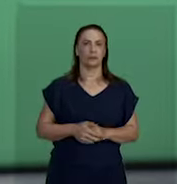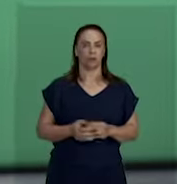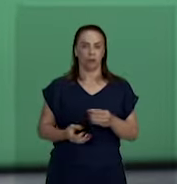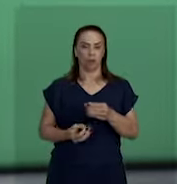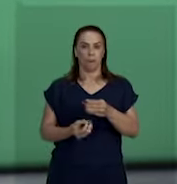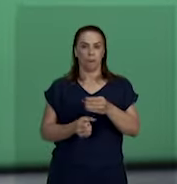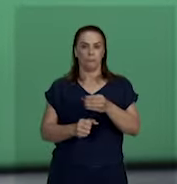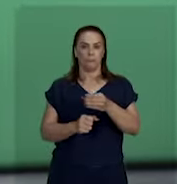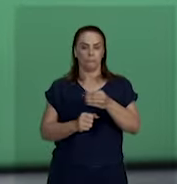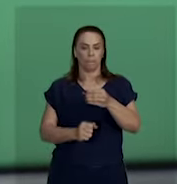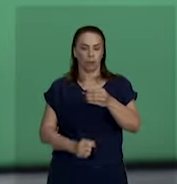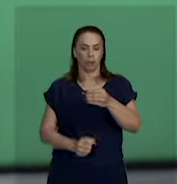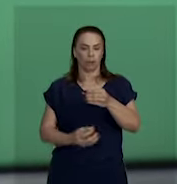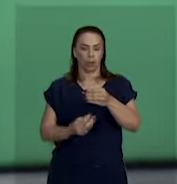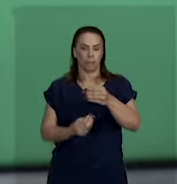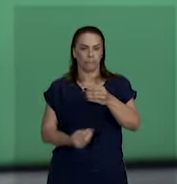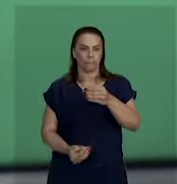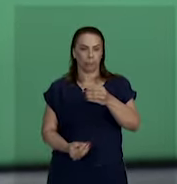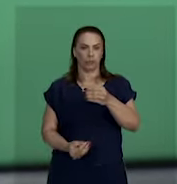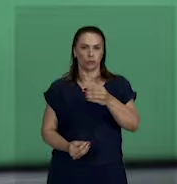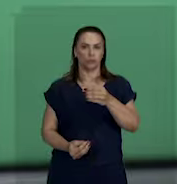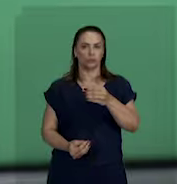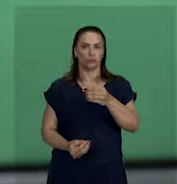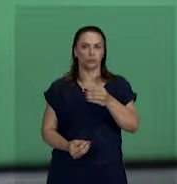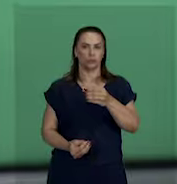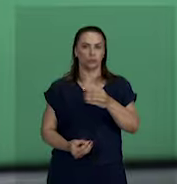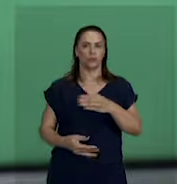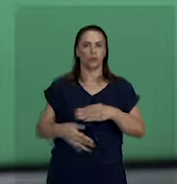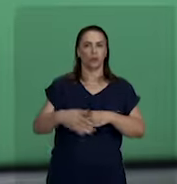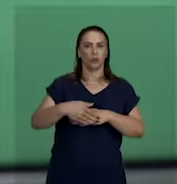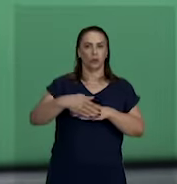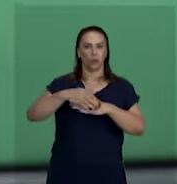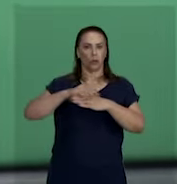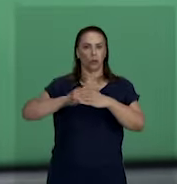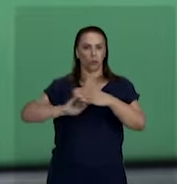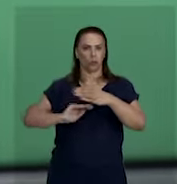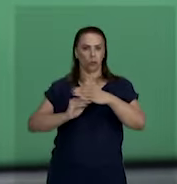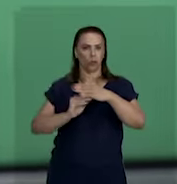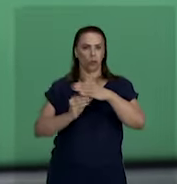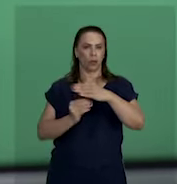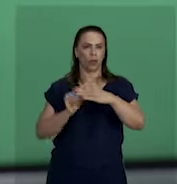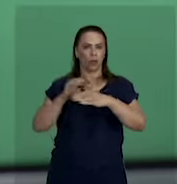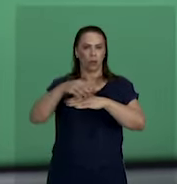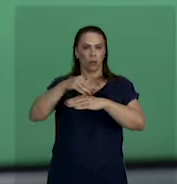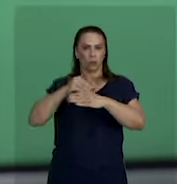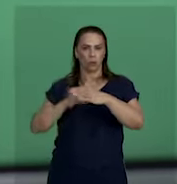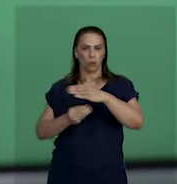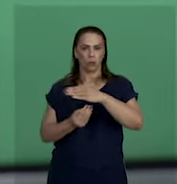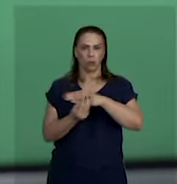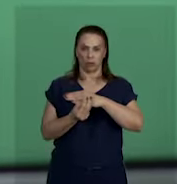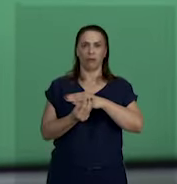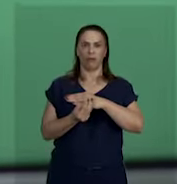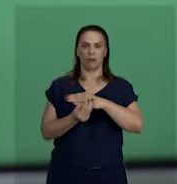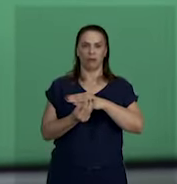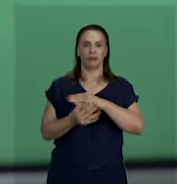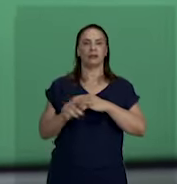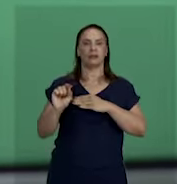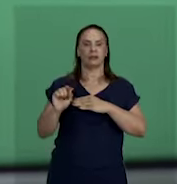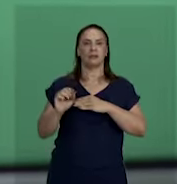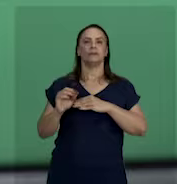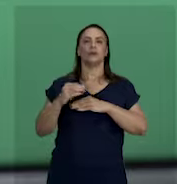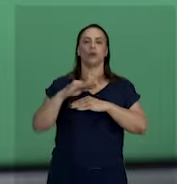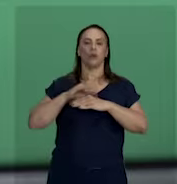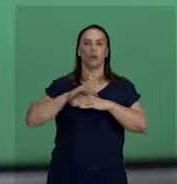mim é o diafragma, está assimilando o meu diafragma, ao puxar essa região, o balão infla, ó.